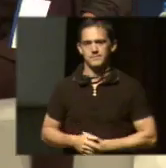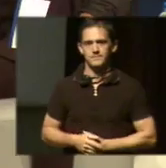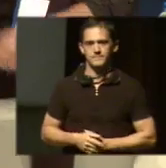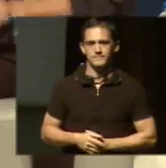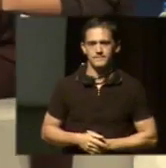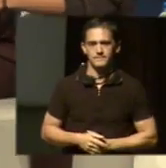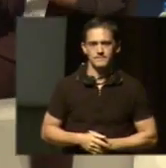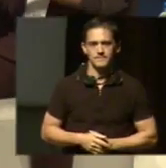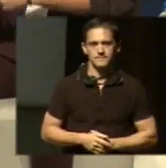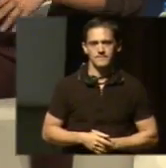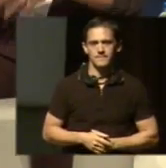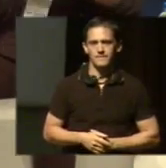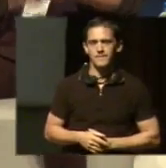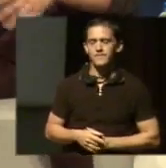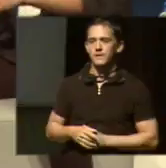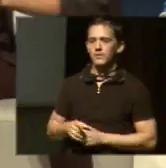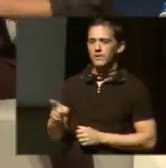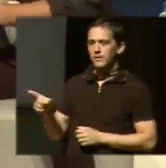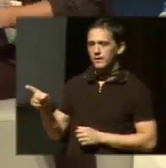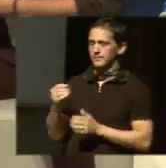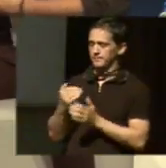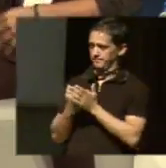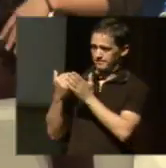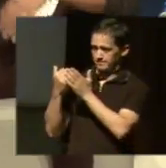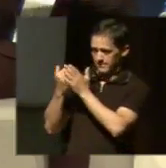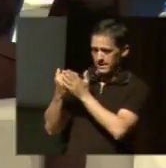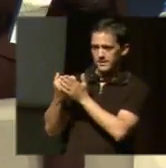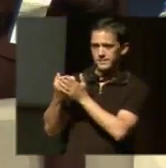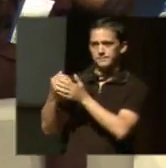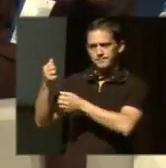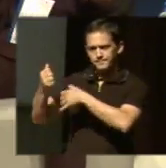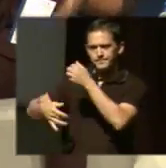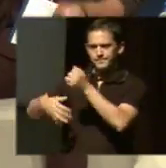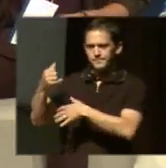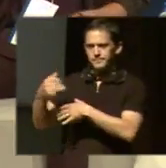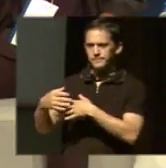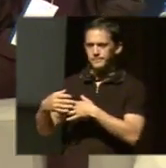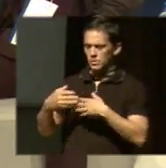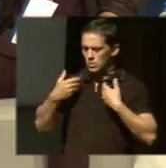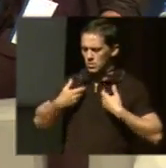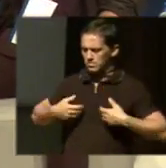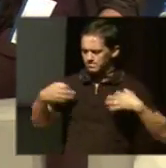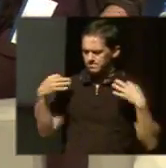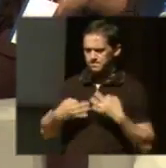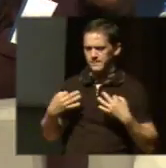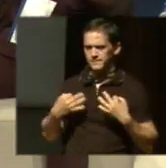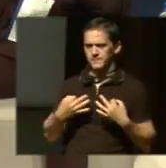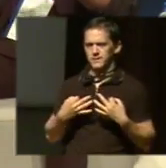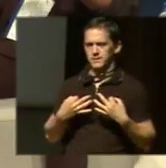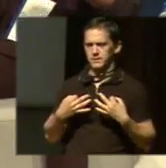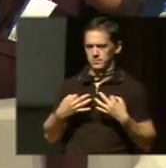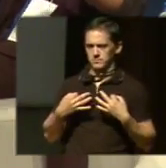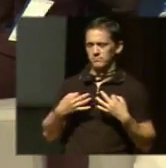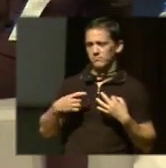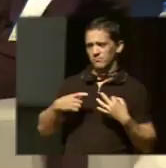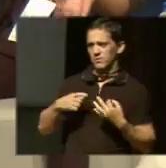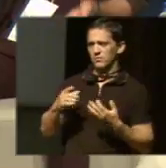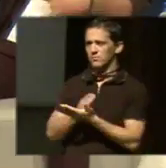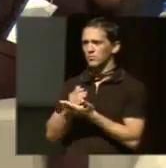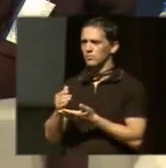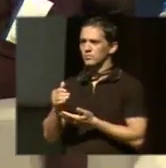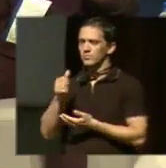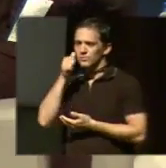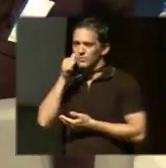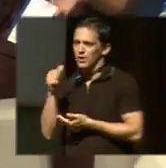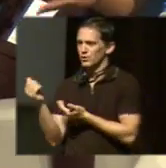falado, o que eu vejo muito é, como ela falou, o modelo de corpo perfeito. A gente tem muito modelo de corpo perfeito, como uma mulher jovem,